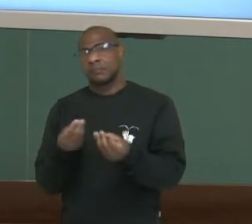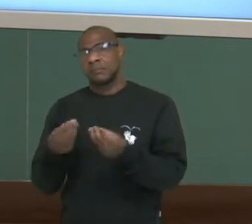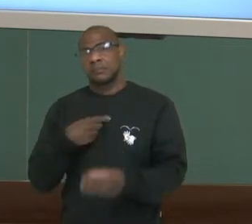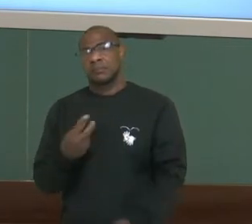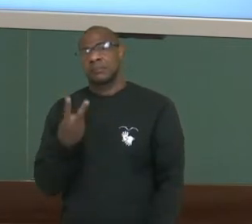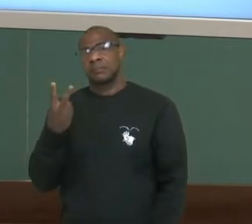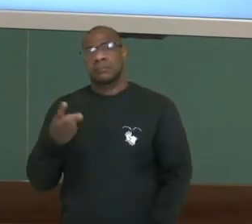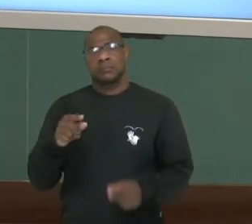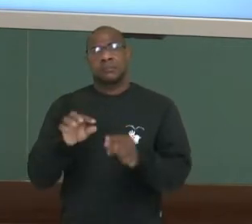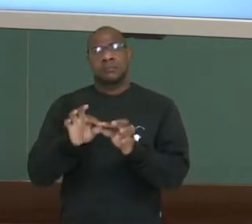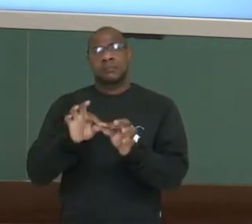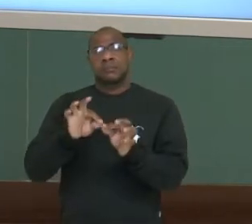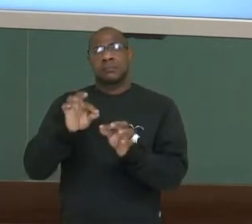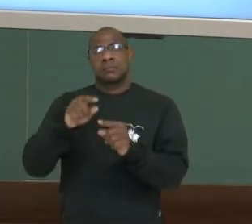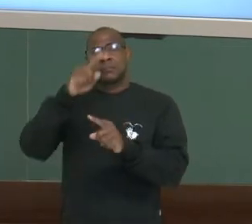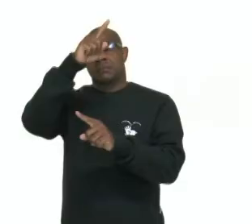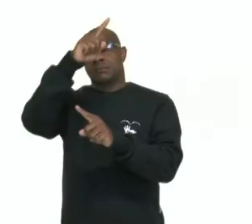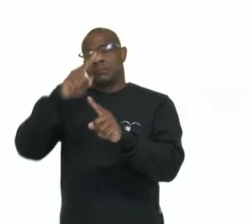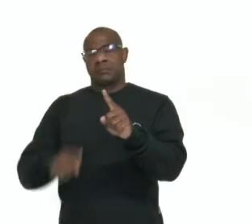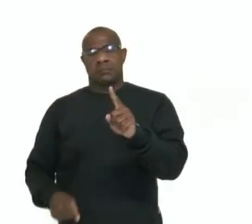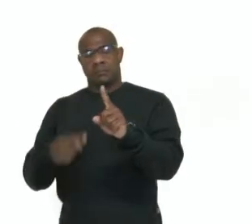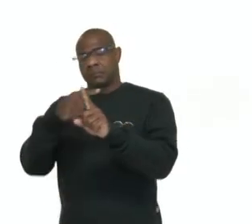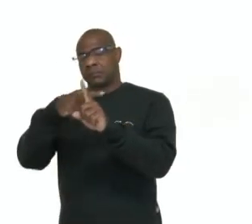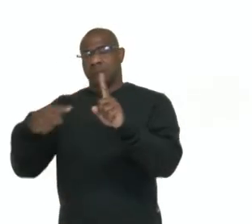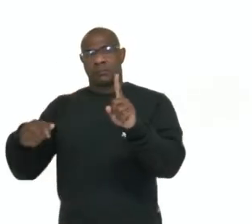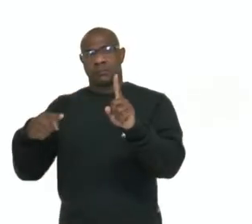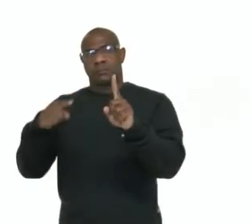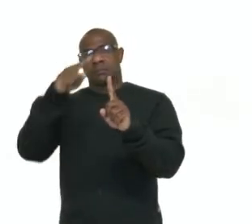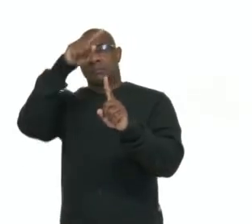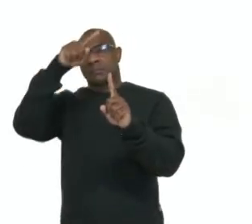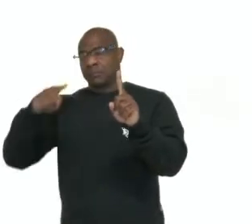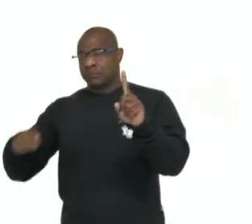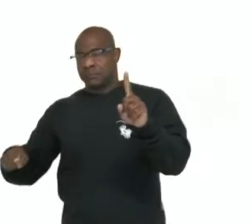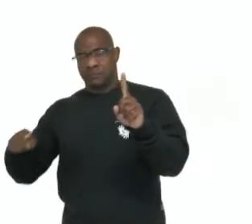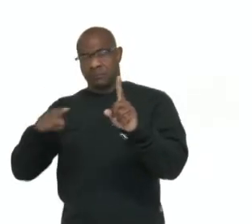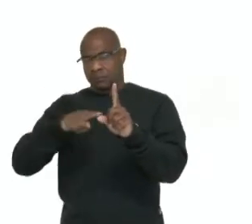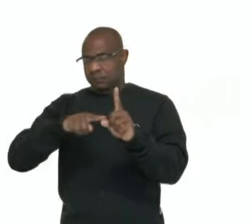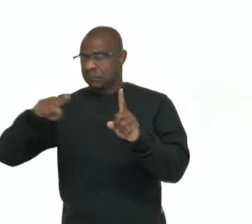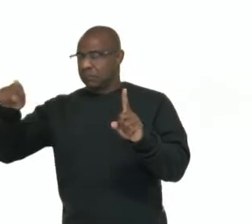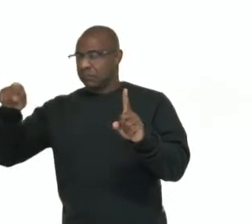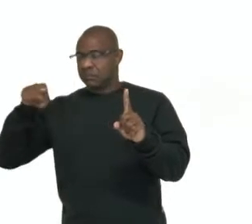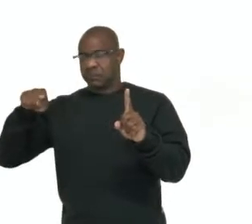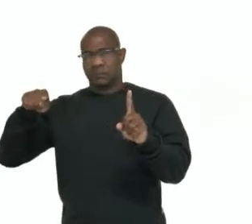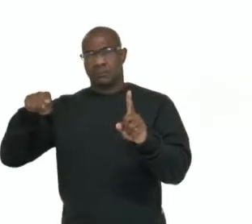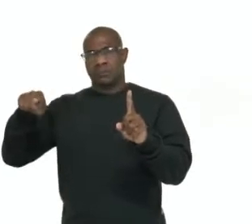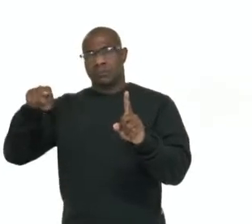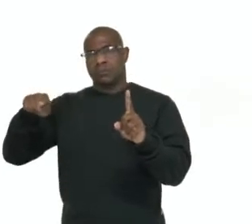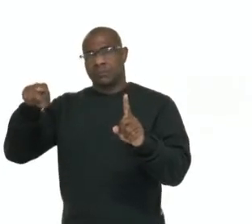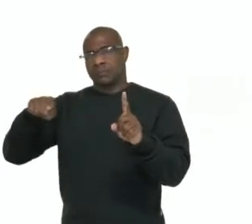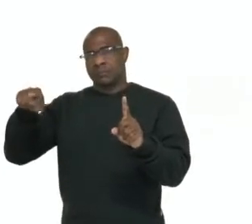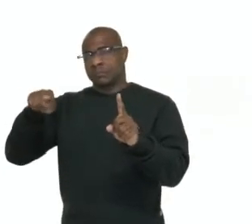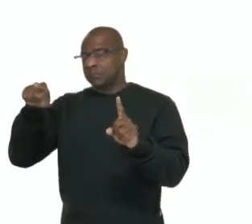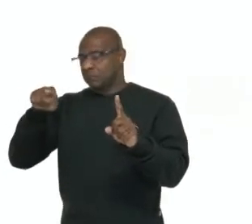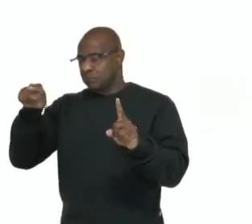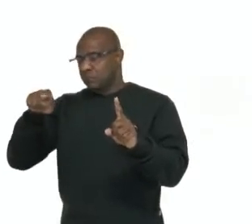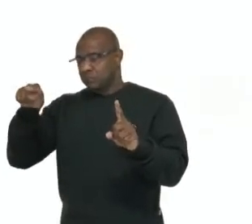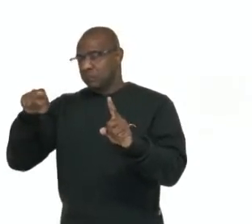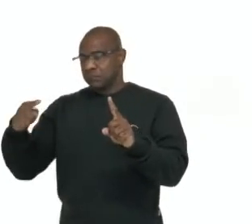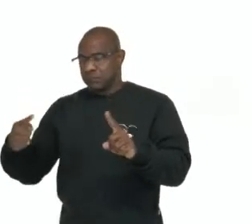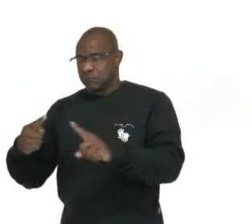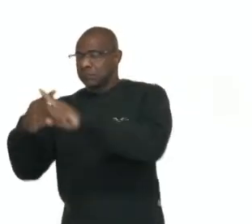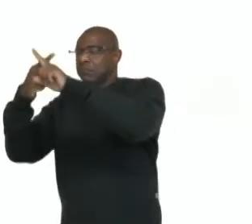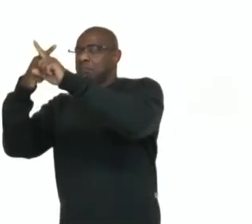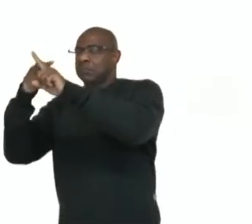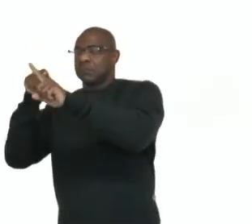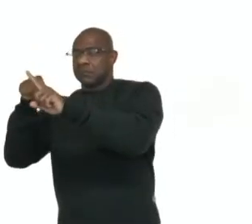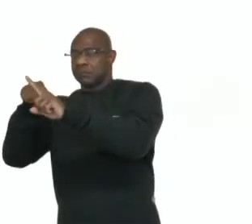duas retas aqui no plano cartesiano agora e o ponto de intersecção aqui que a gente acabou de calcular, que é 4